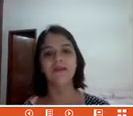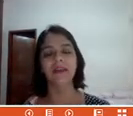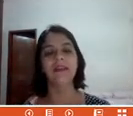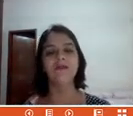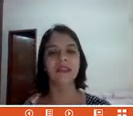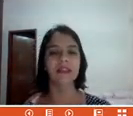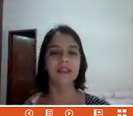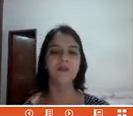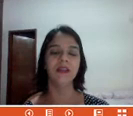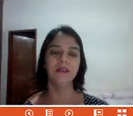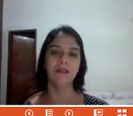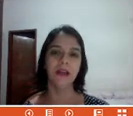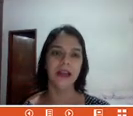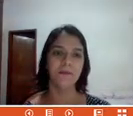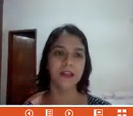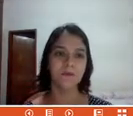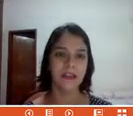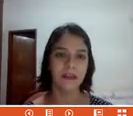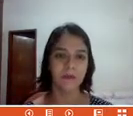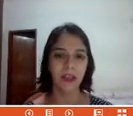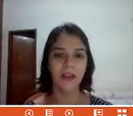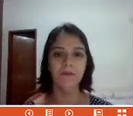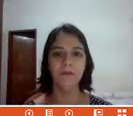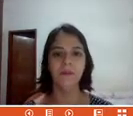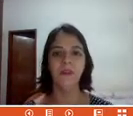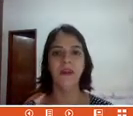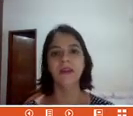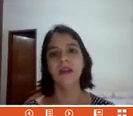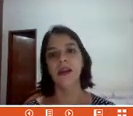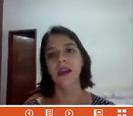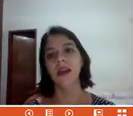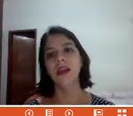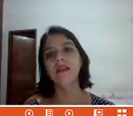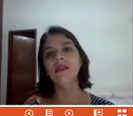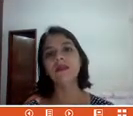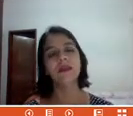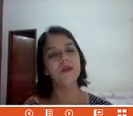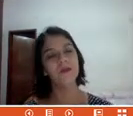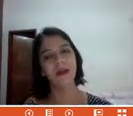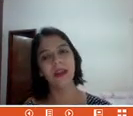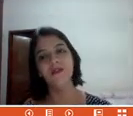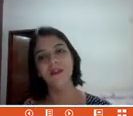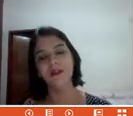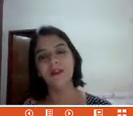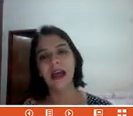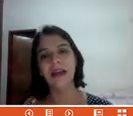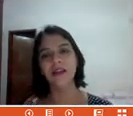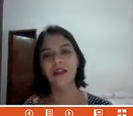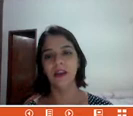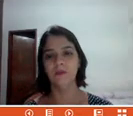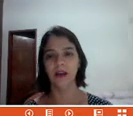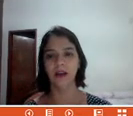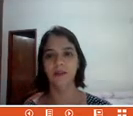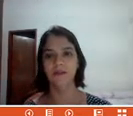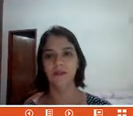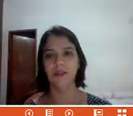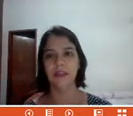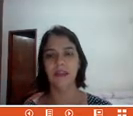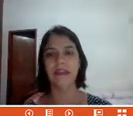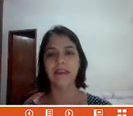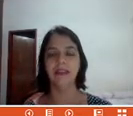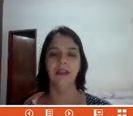mais uma vez com vocês, podendo trabalhar mais uma disciplina. Eu sei muito bem a dificuldade que é para cada